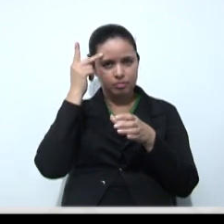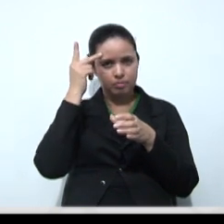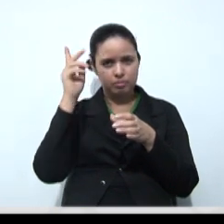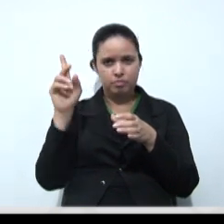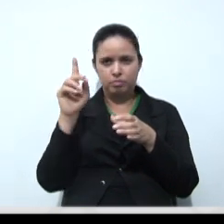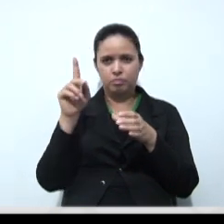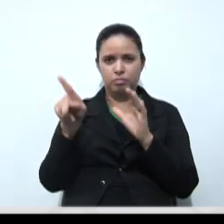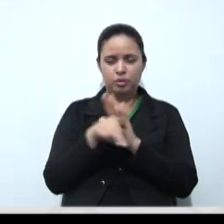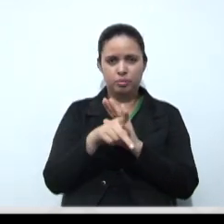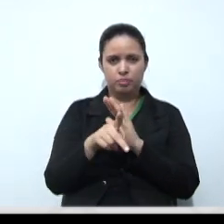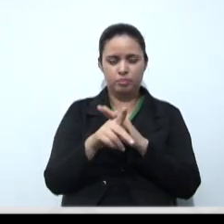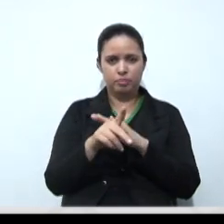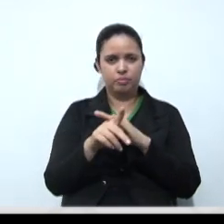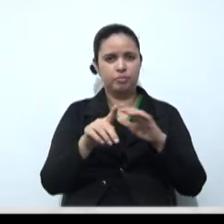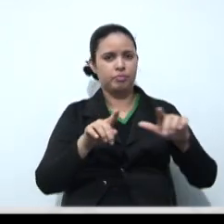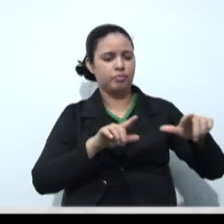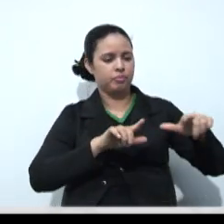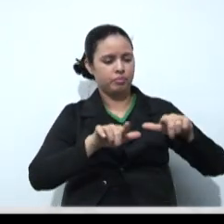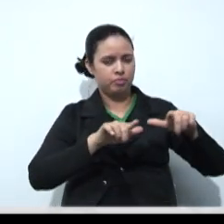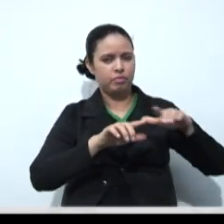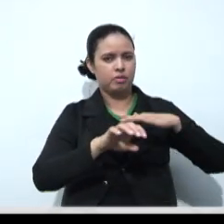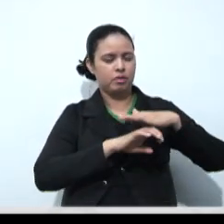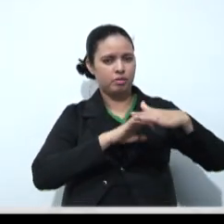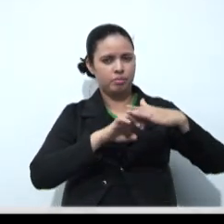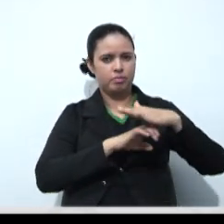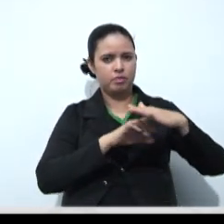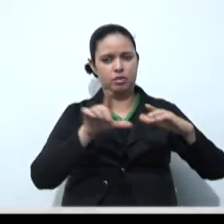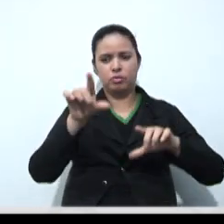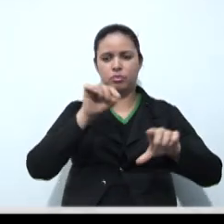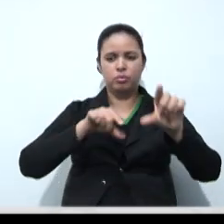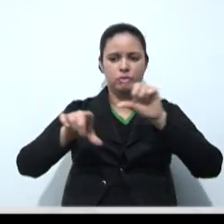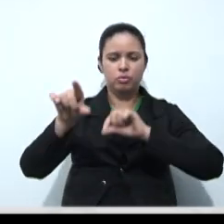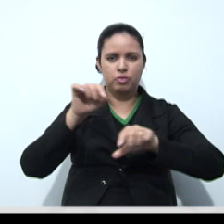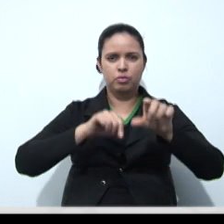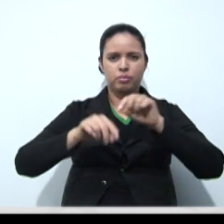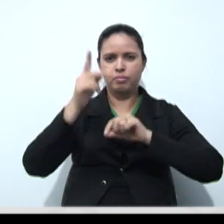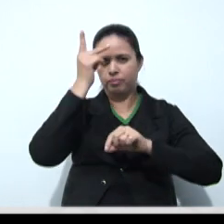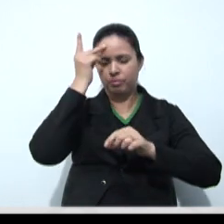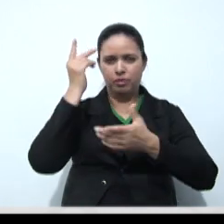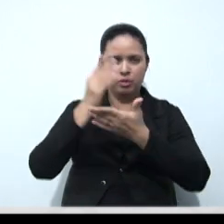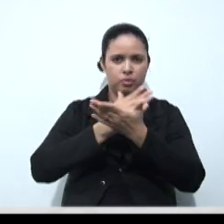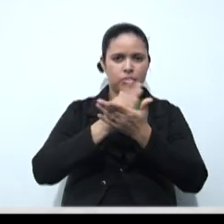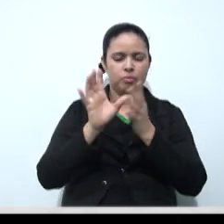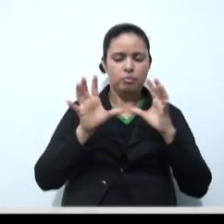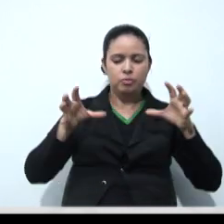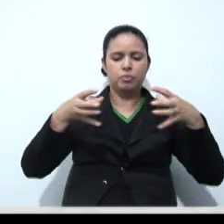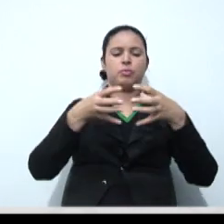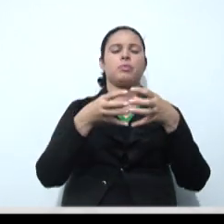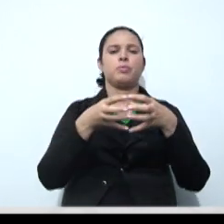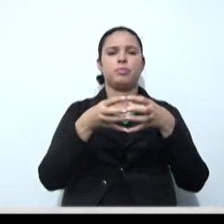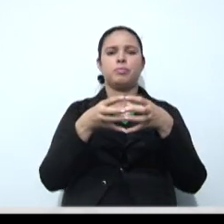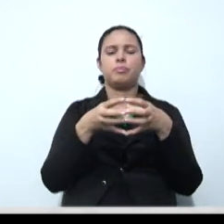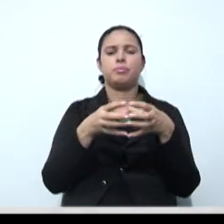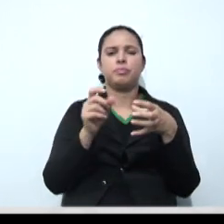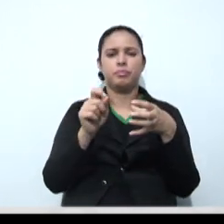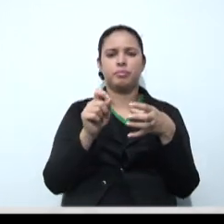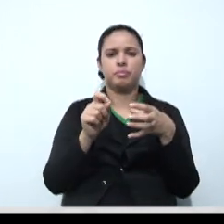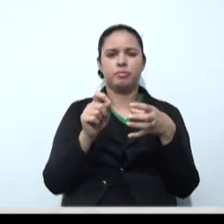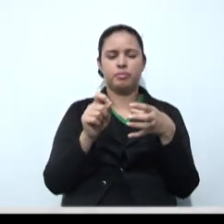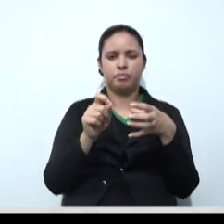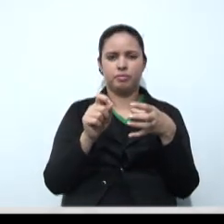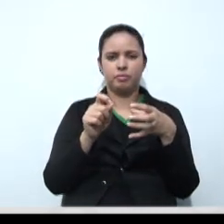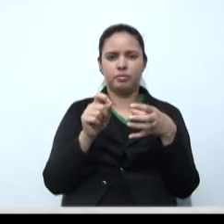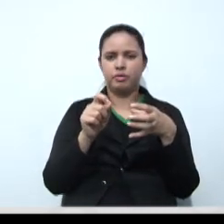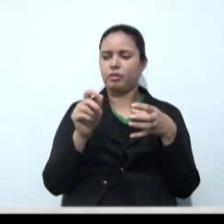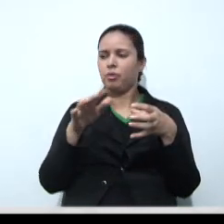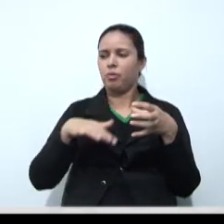lá é secreto, tá? Se eu, professor Marcos, nos candidatarmos aqui, só vai saber quem votou na gente, quem votou, né?